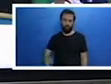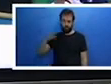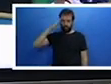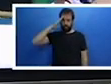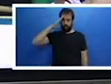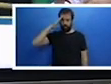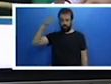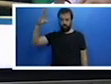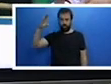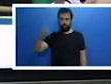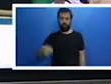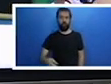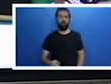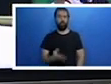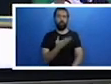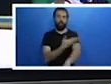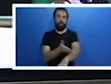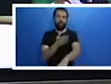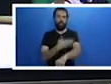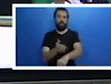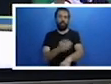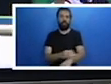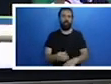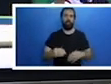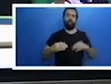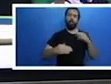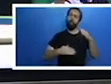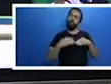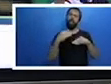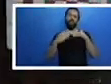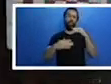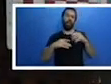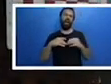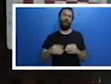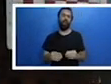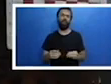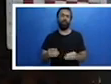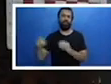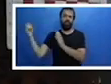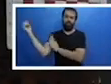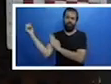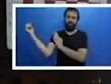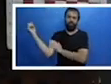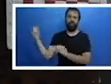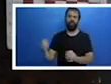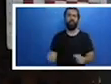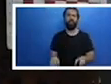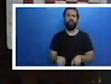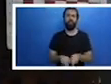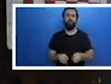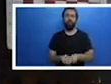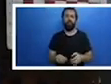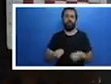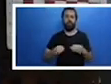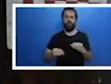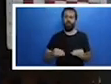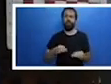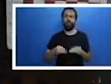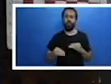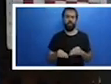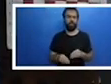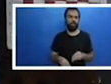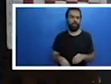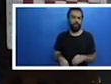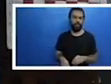suas habilidades, né, de força, de flexibilidade, de potência muscular, melhorando as habilidades de combate através dessas acrobacias,